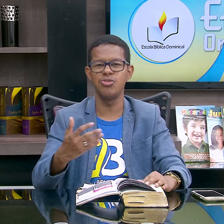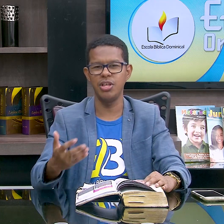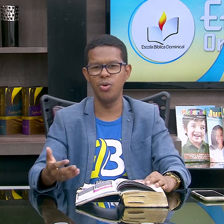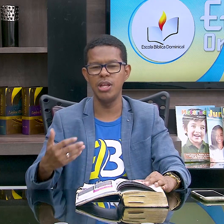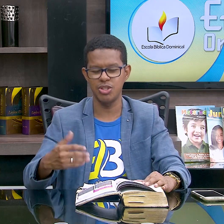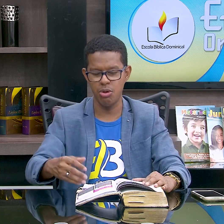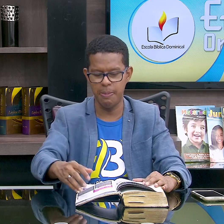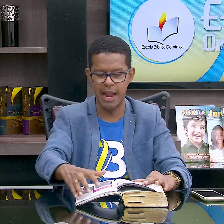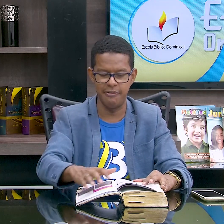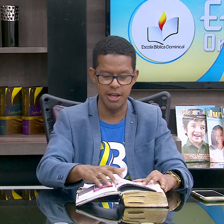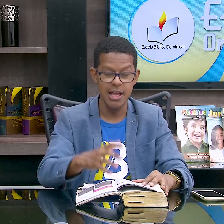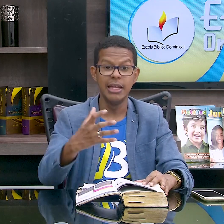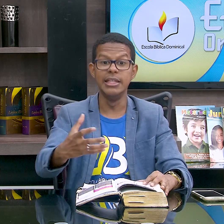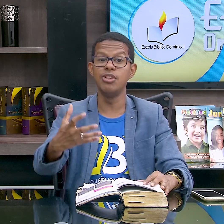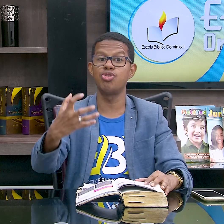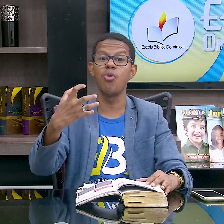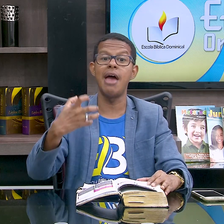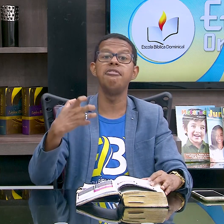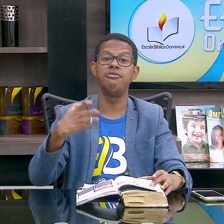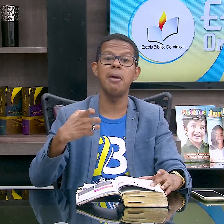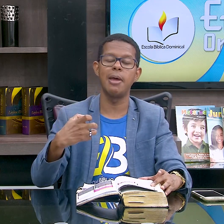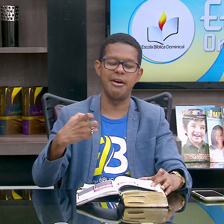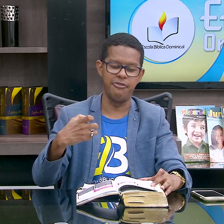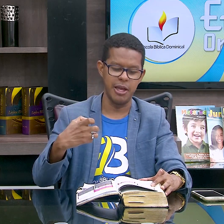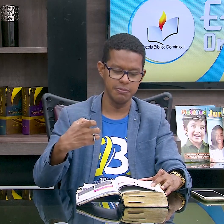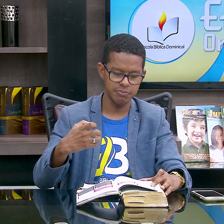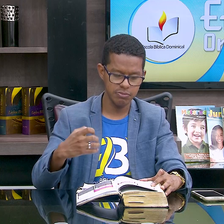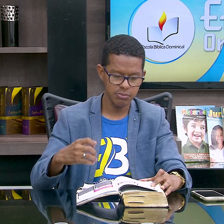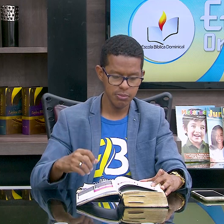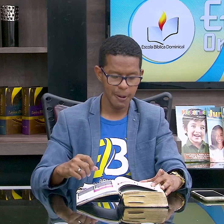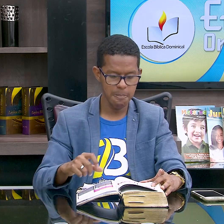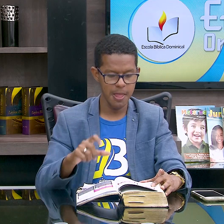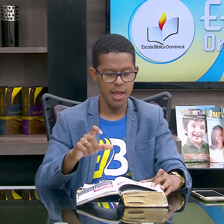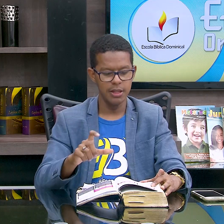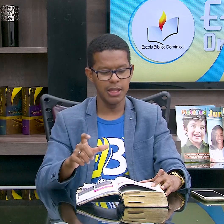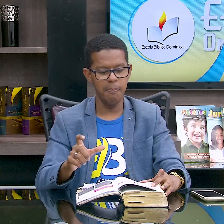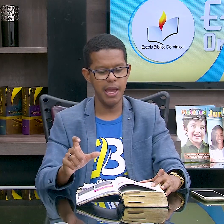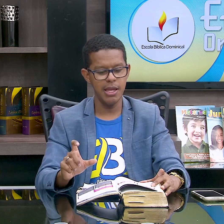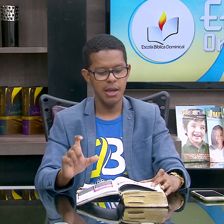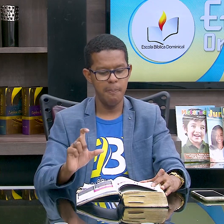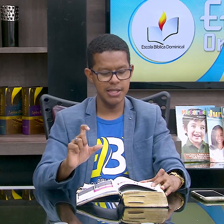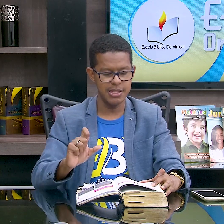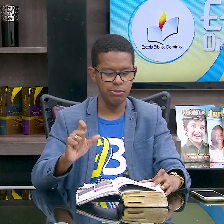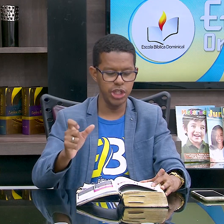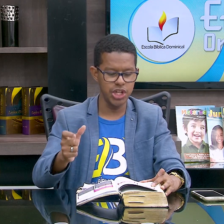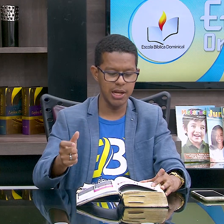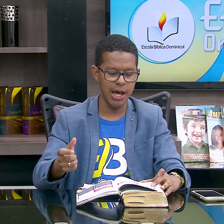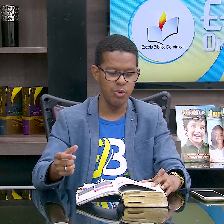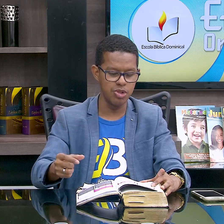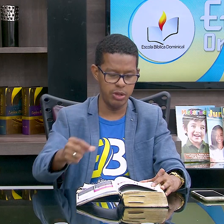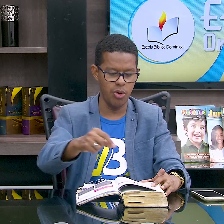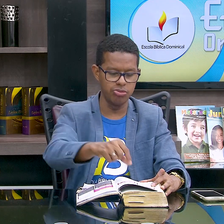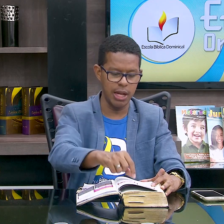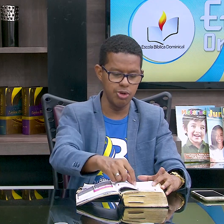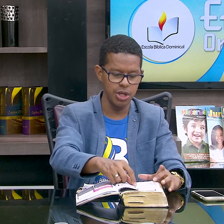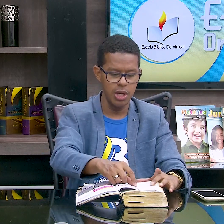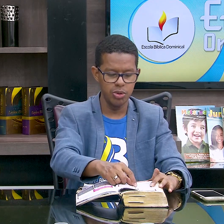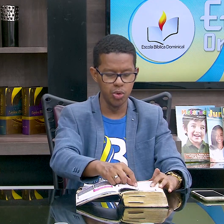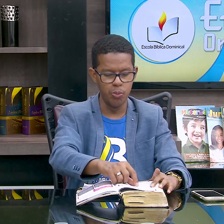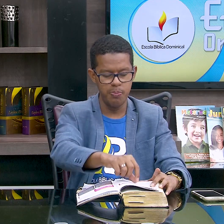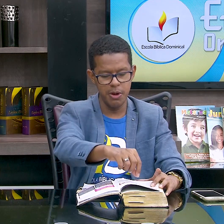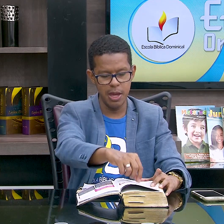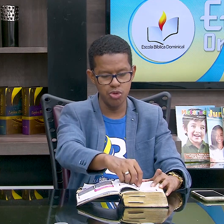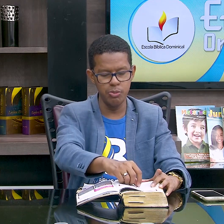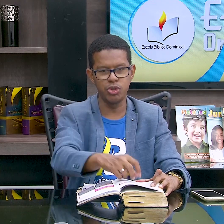lealdade é o Senhor e a sua palavra isso é viver pela fé também precisamos deixar claro isso que encontramos